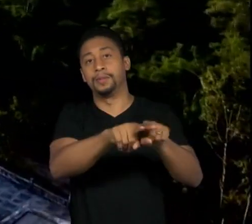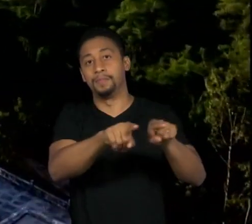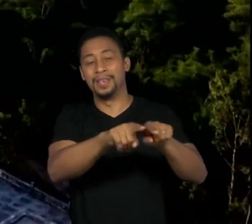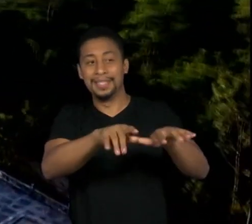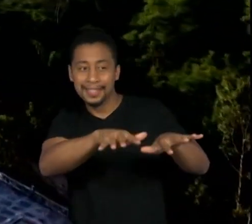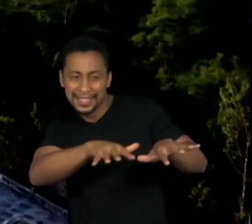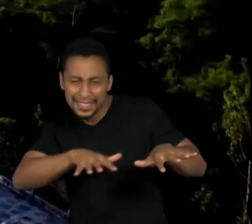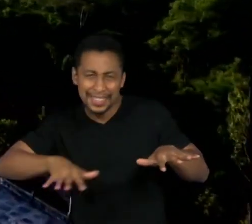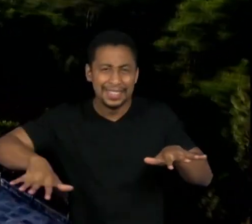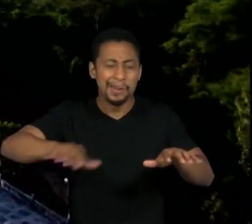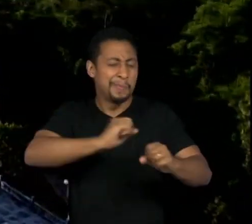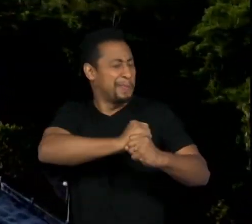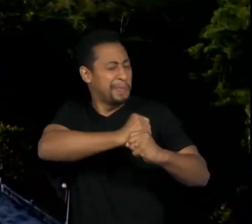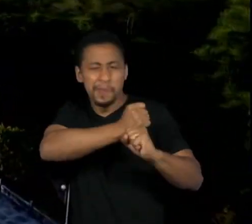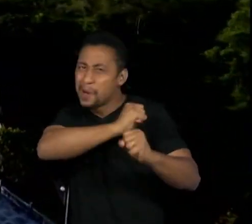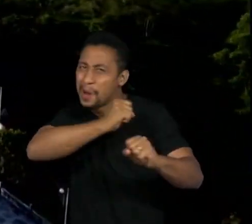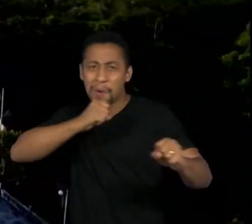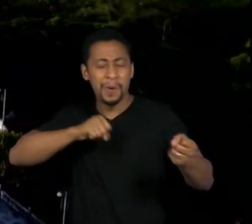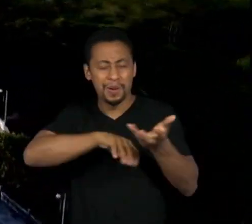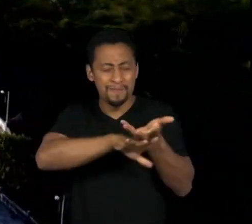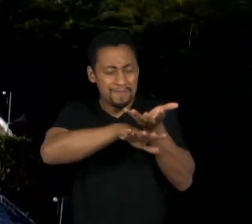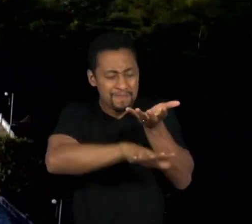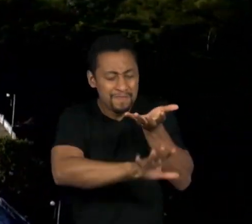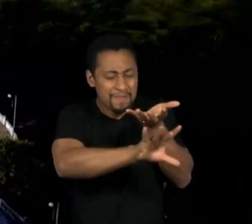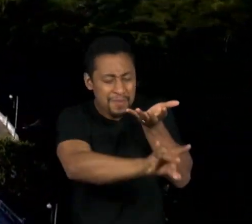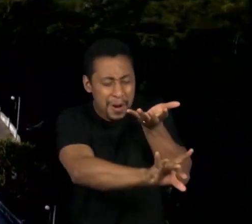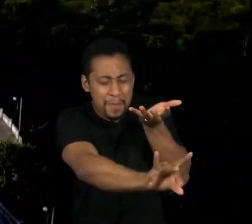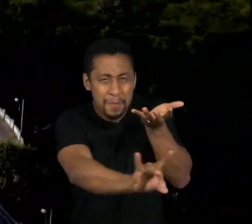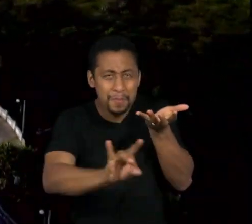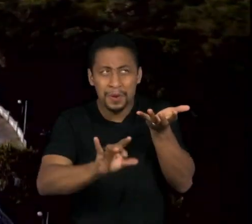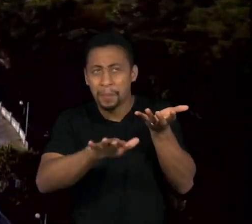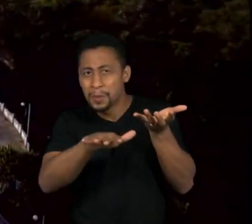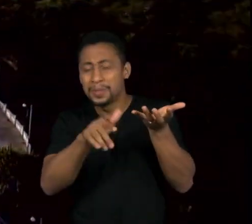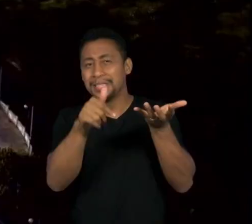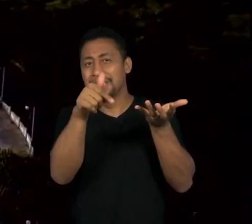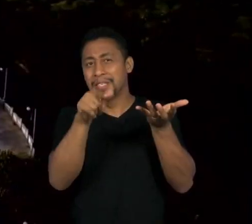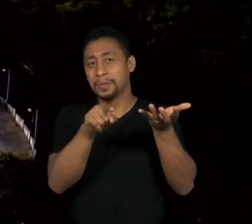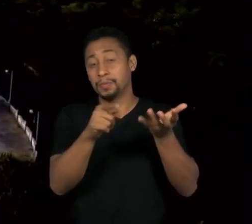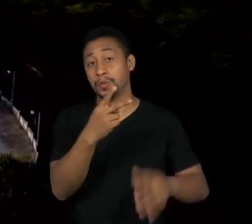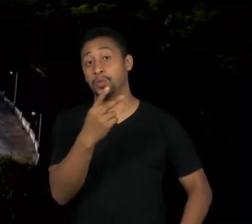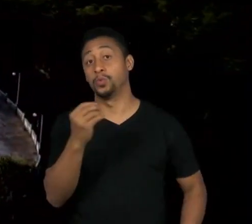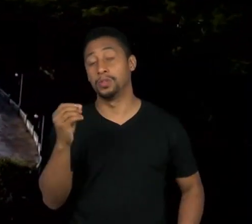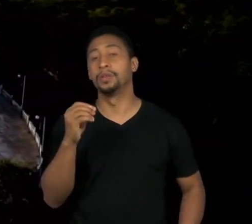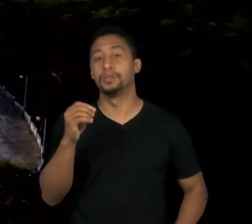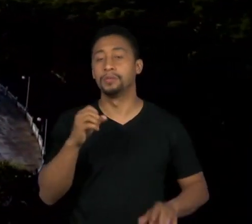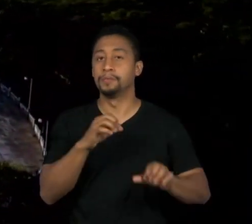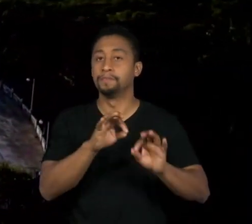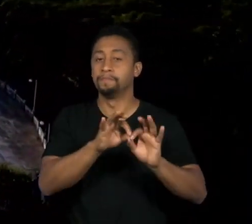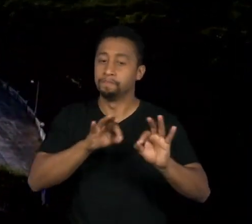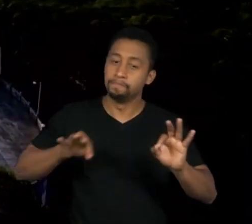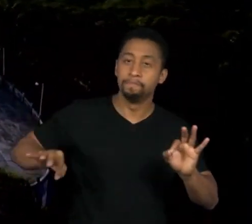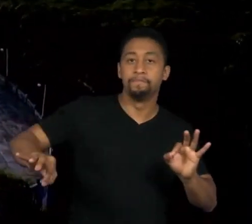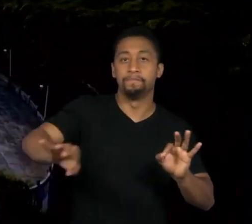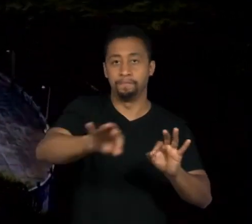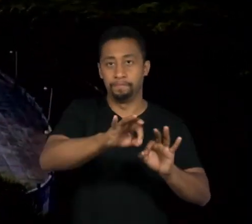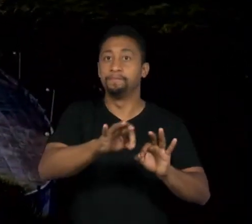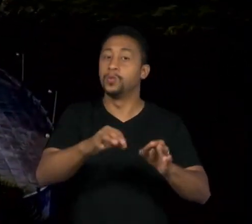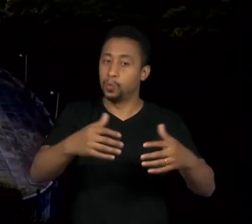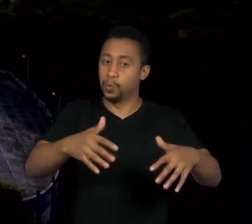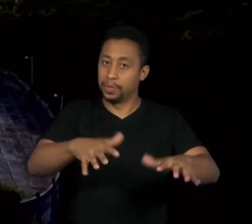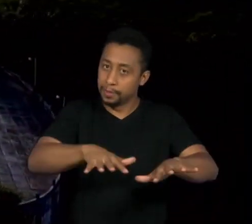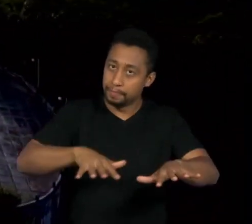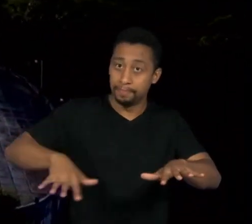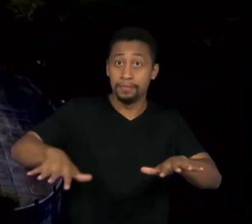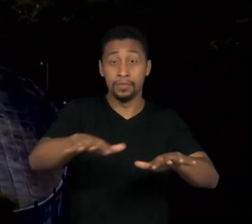de manguezal contínua do mundo, né, que tem em torno de uns 7.200 quilômetros quadrados. E essa área é uma das áreas